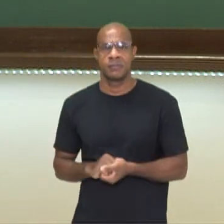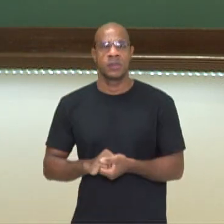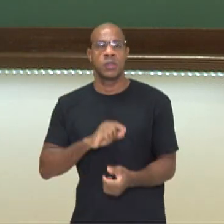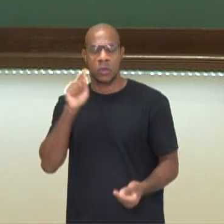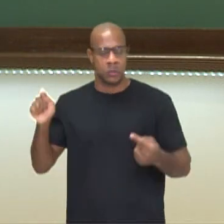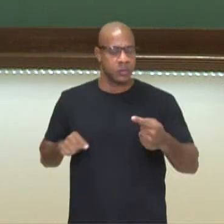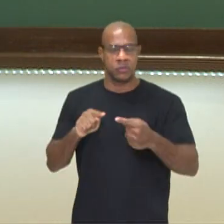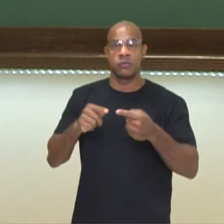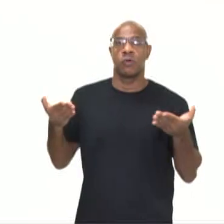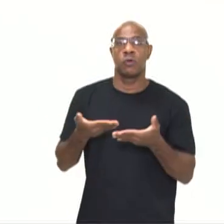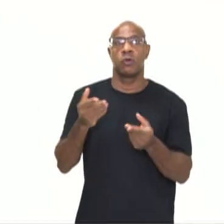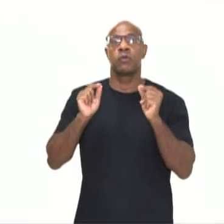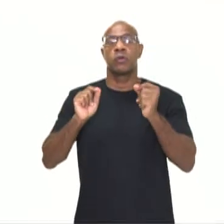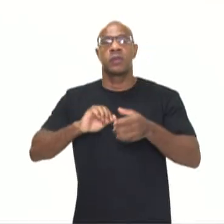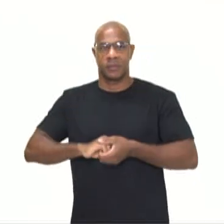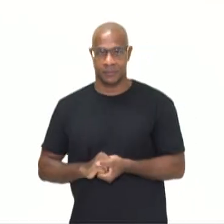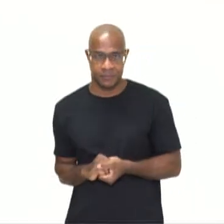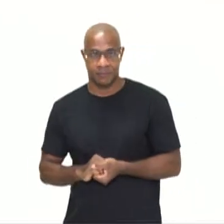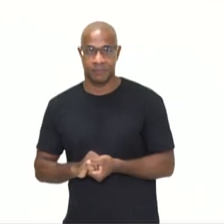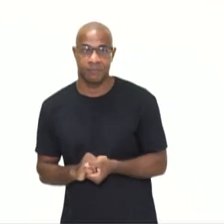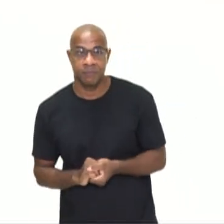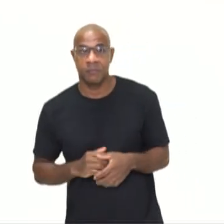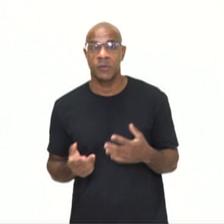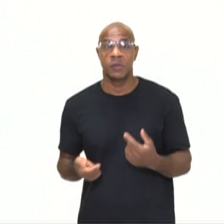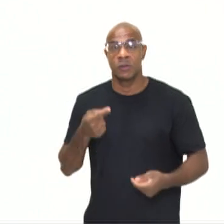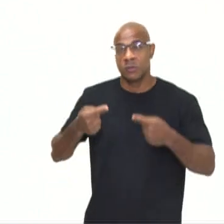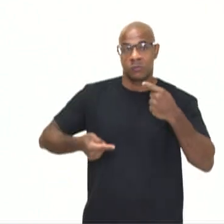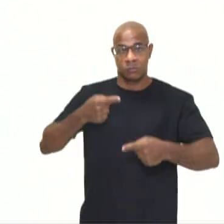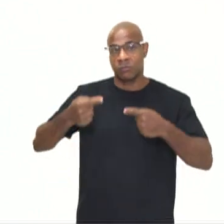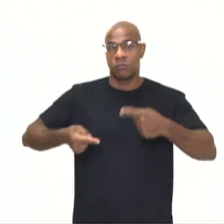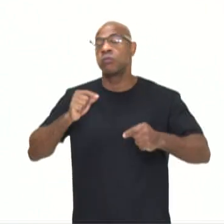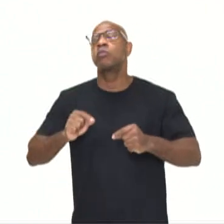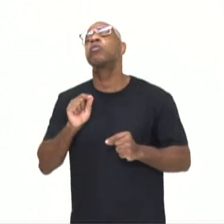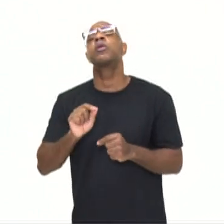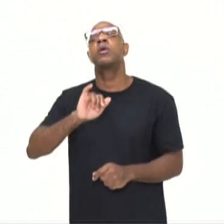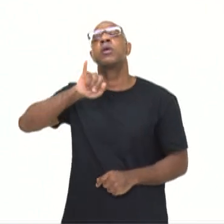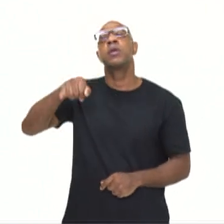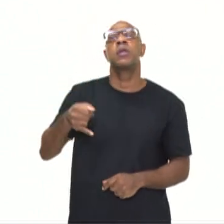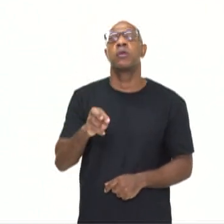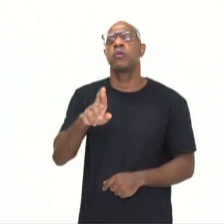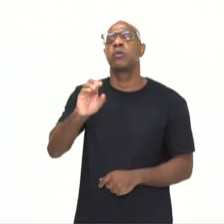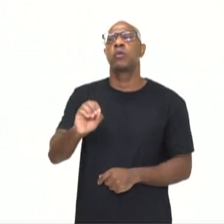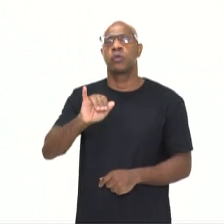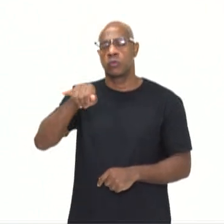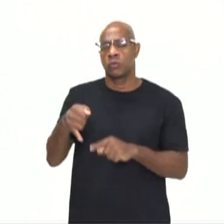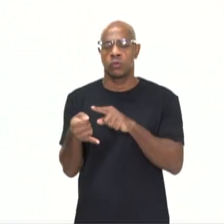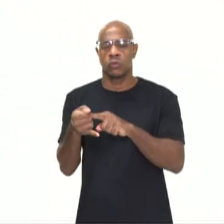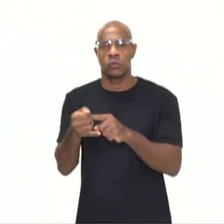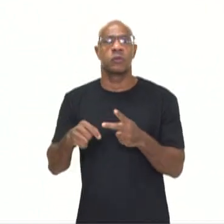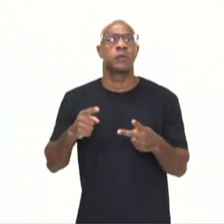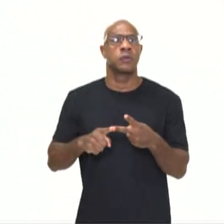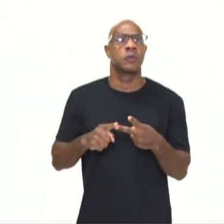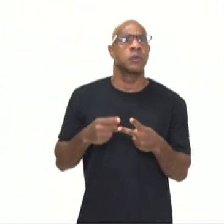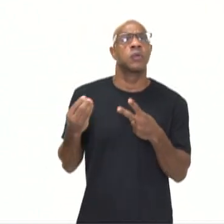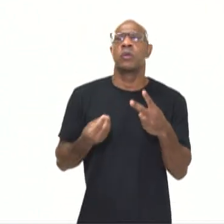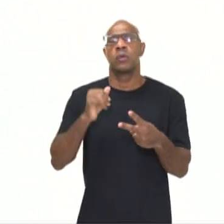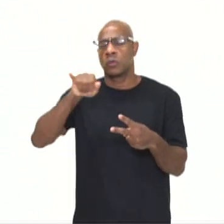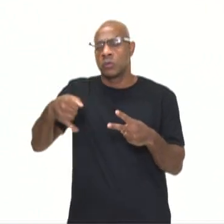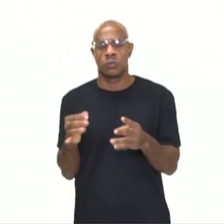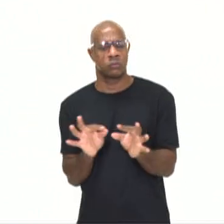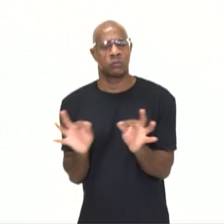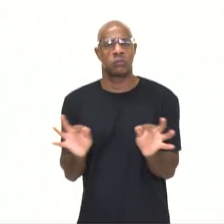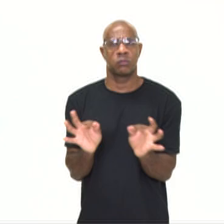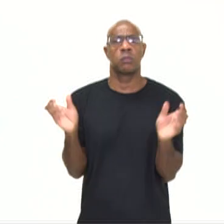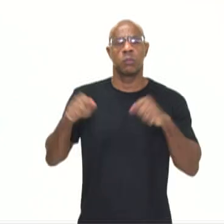são os seguintes. Primeiro, nós vamos discutir o que são os juros. Depois, nós vamos falar como os juros simples podem